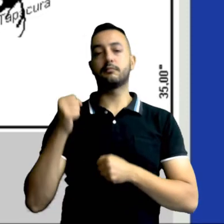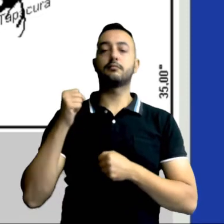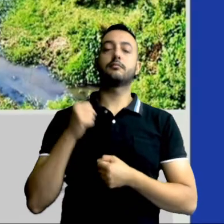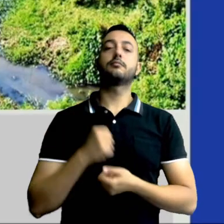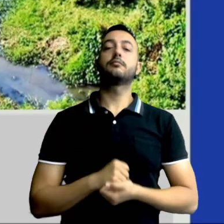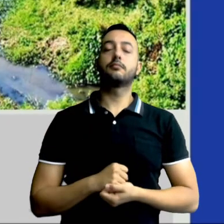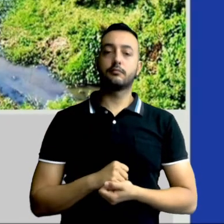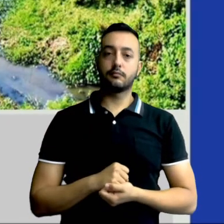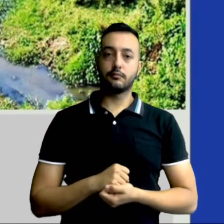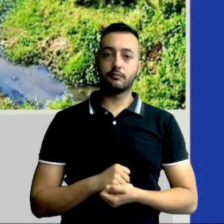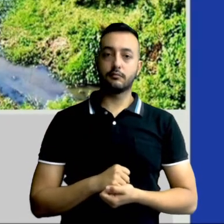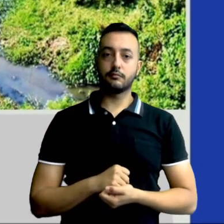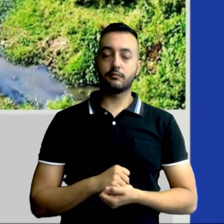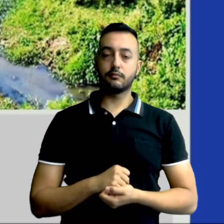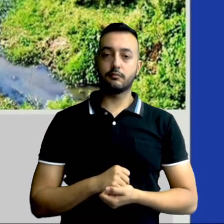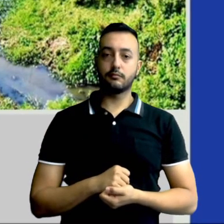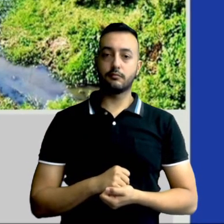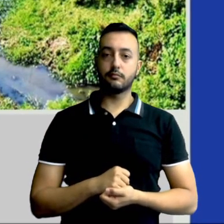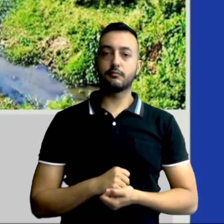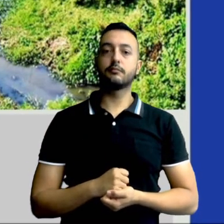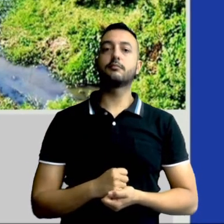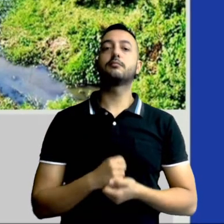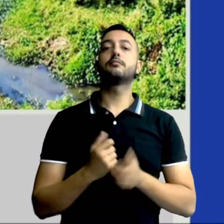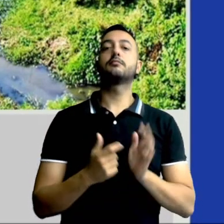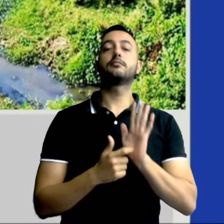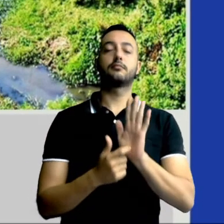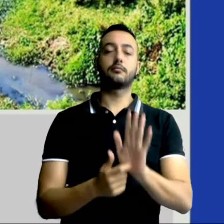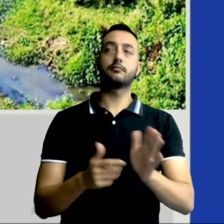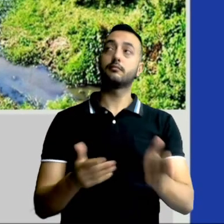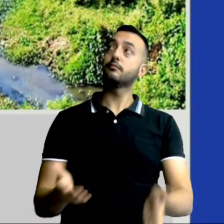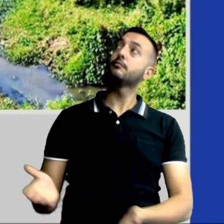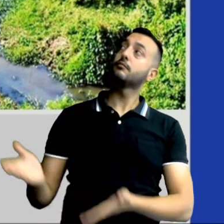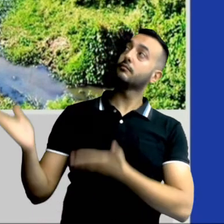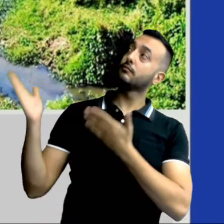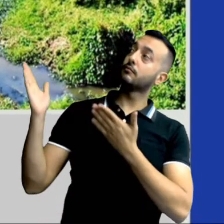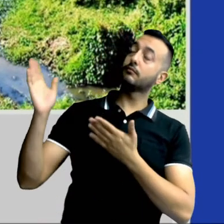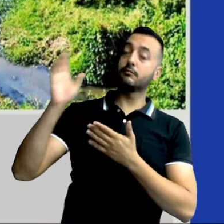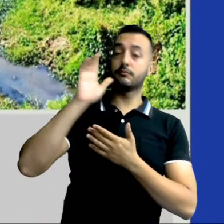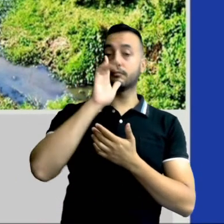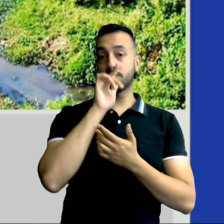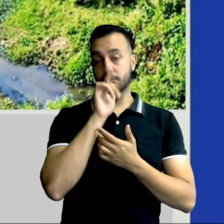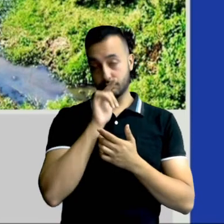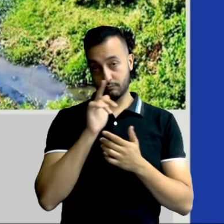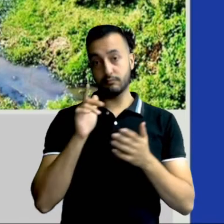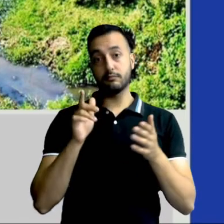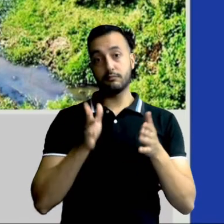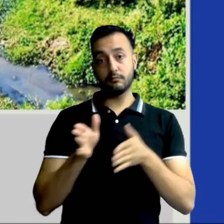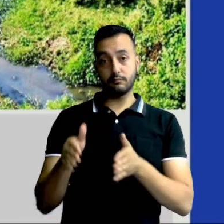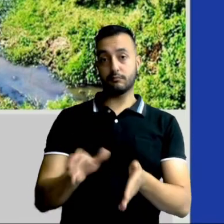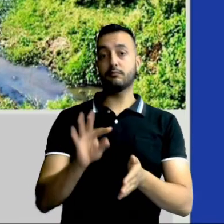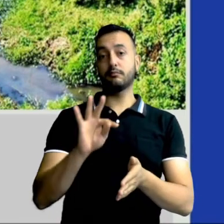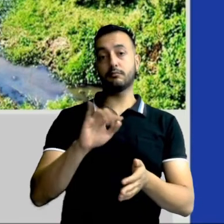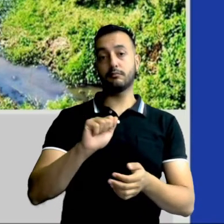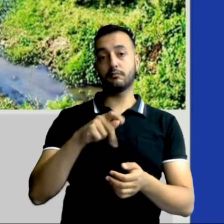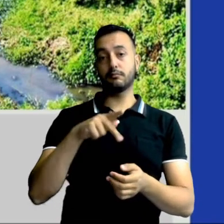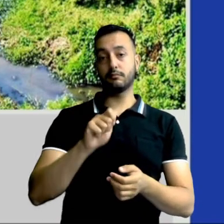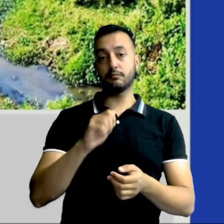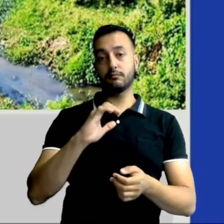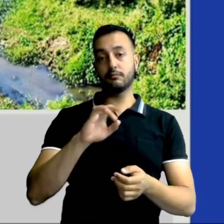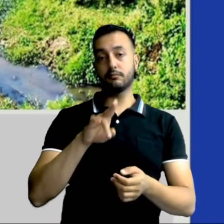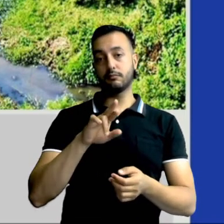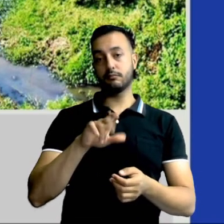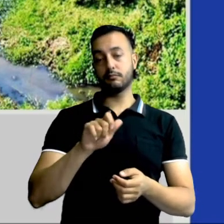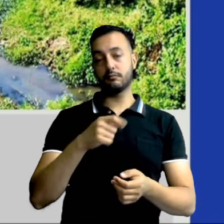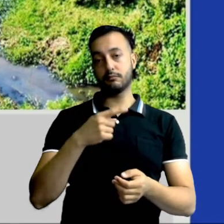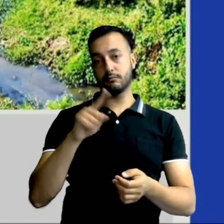Mata e aqui você apresenta imagem do Rio tá para curar na primeira imagem vocês podem perceber